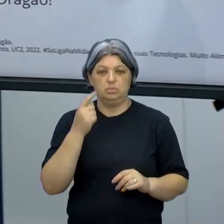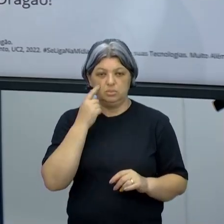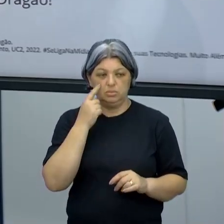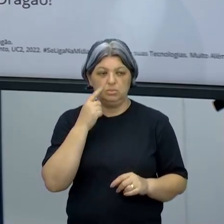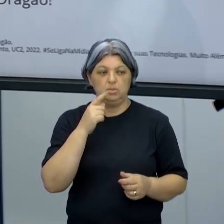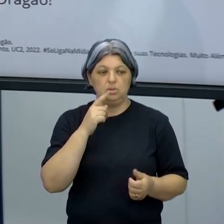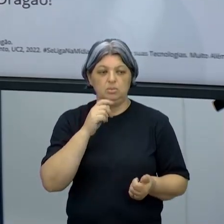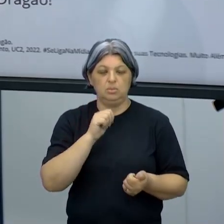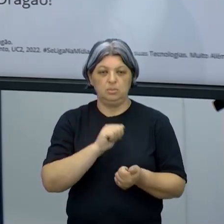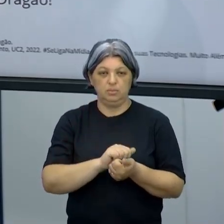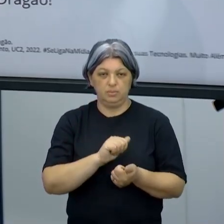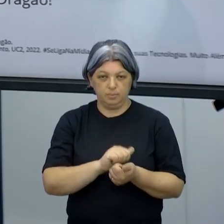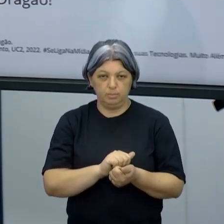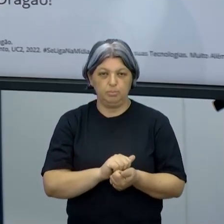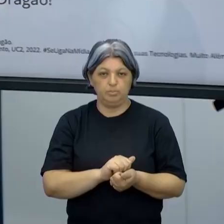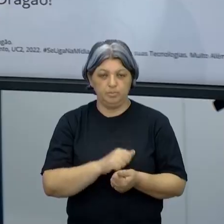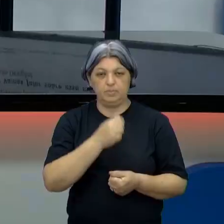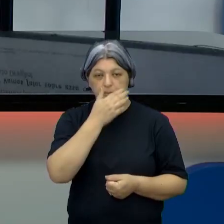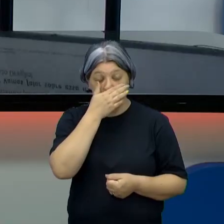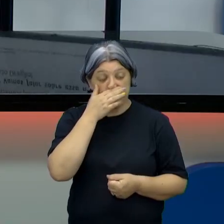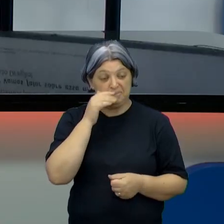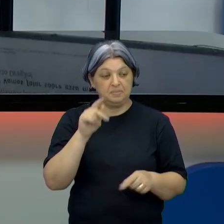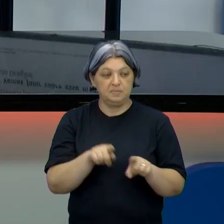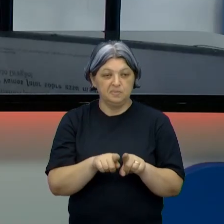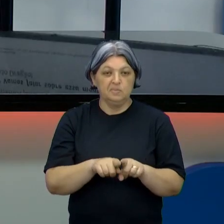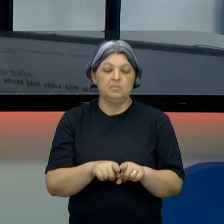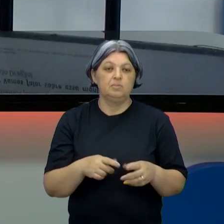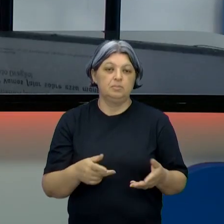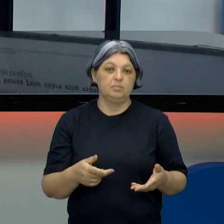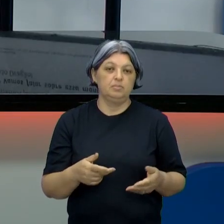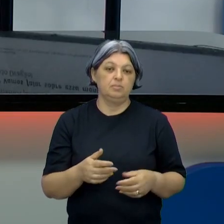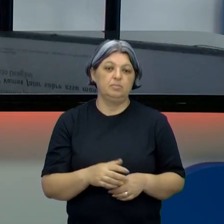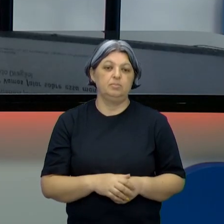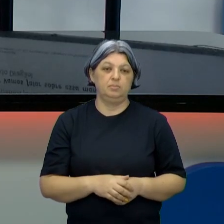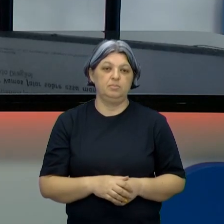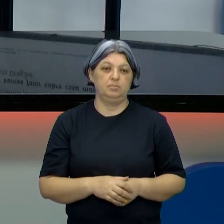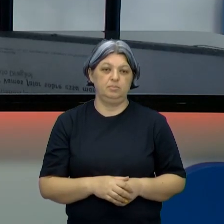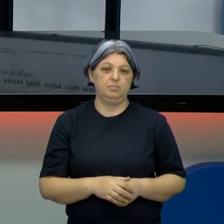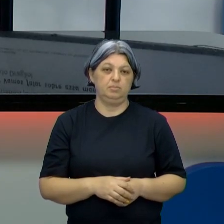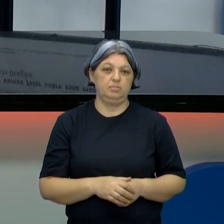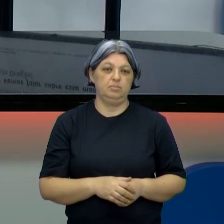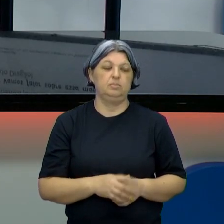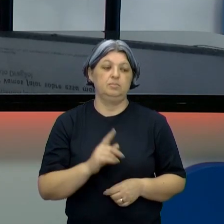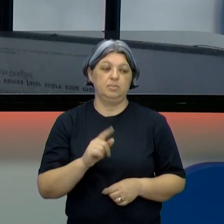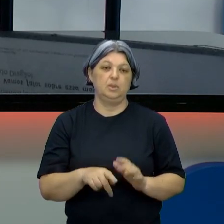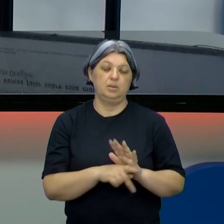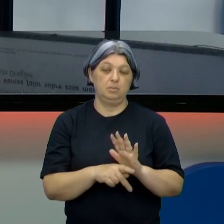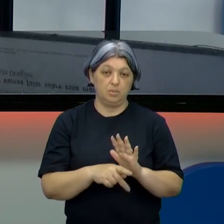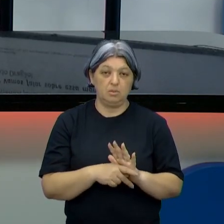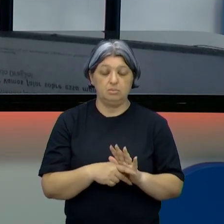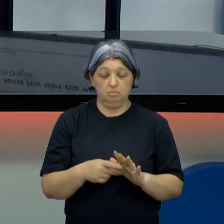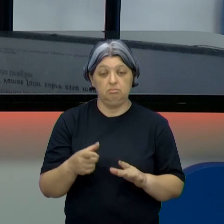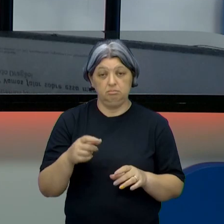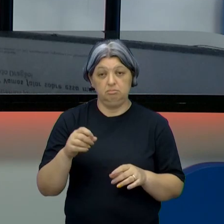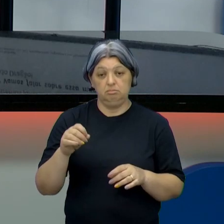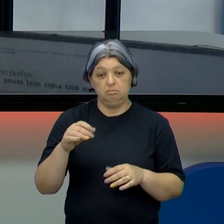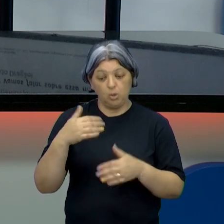qualificadas, são atletas, e tem uma pesquisa Opa, dentro desse... já fui, agora nem tanto. Dentro